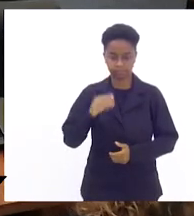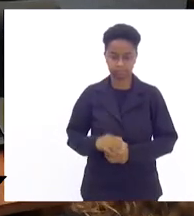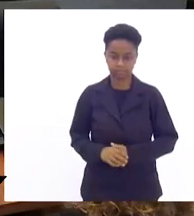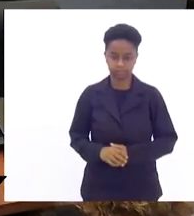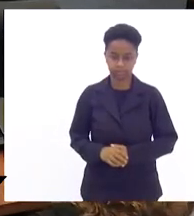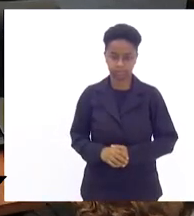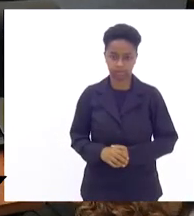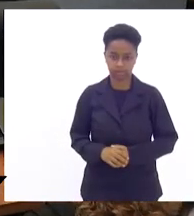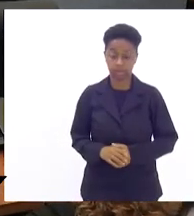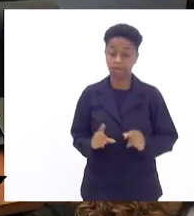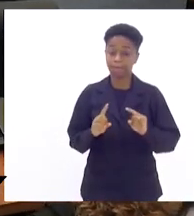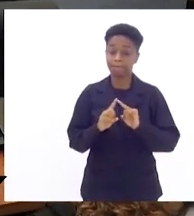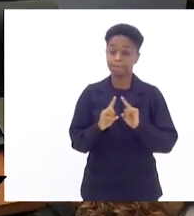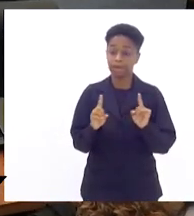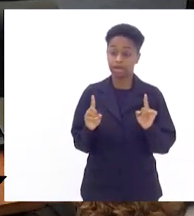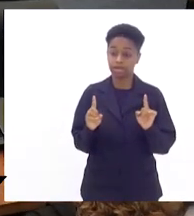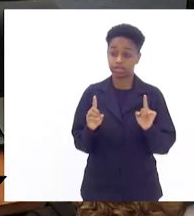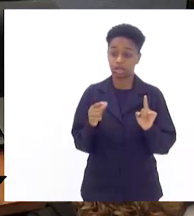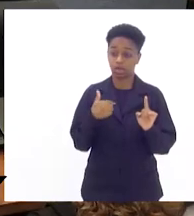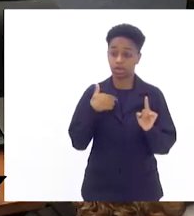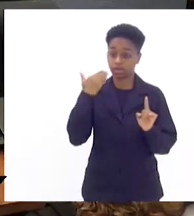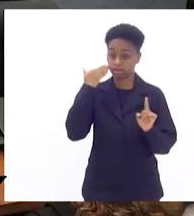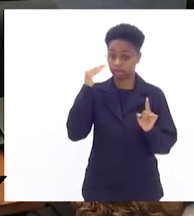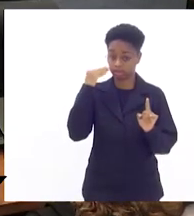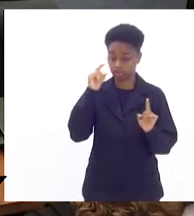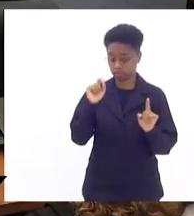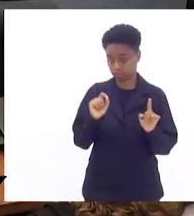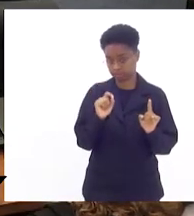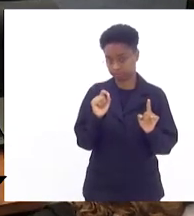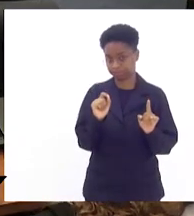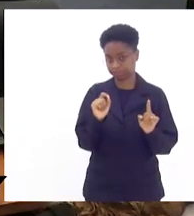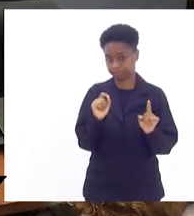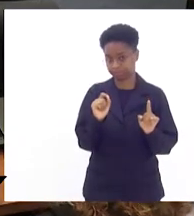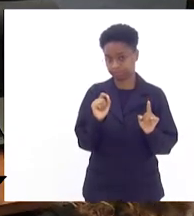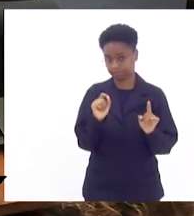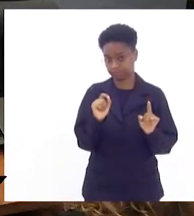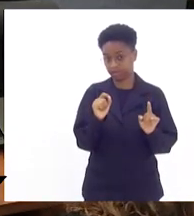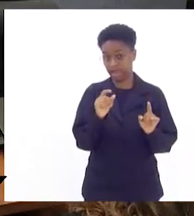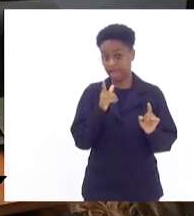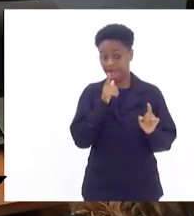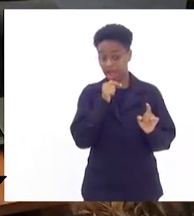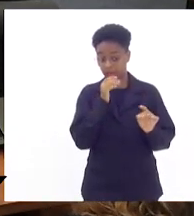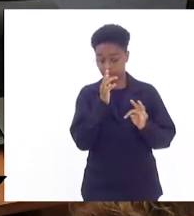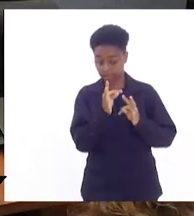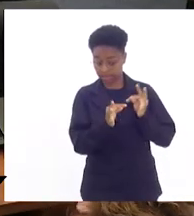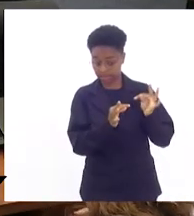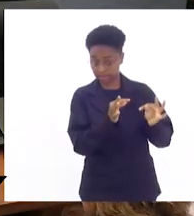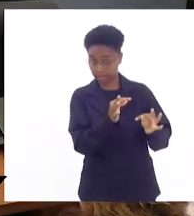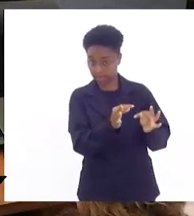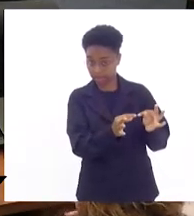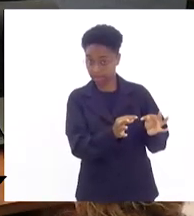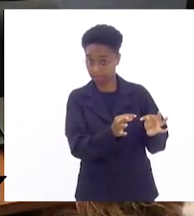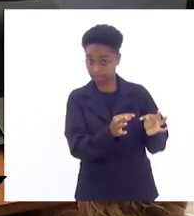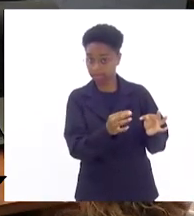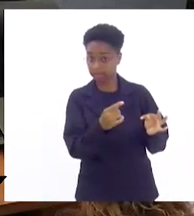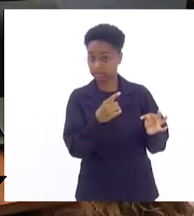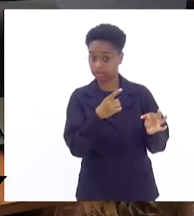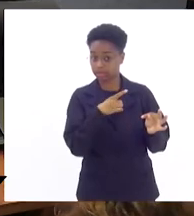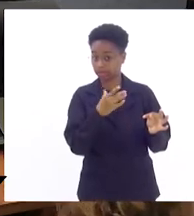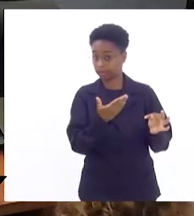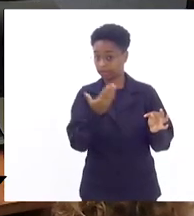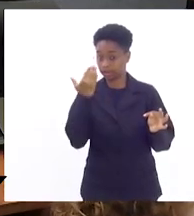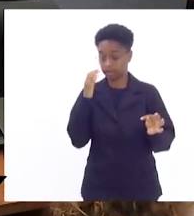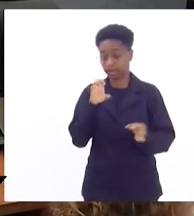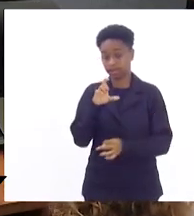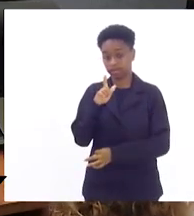Não, mas a questão, pelo que eu entendi, é que o saneamento que foi feito lá atrás, pela EGEA e pelo município de